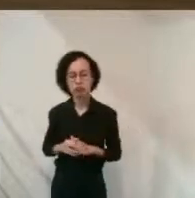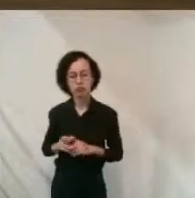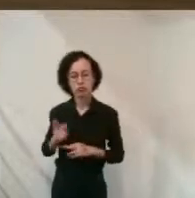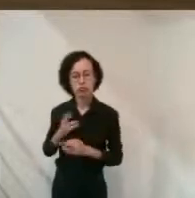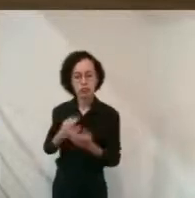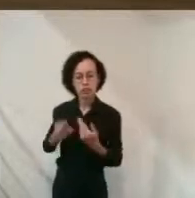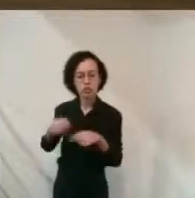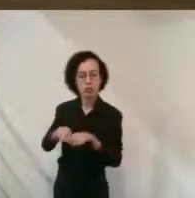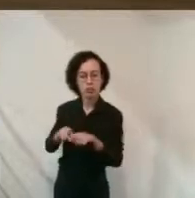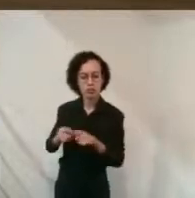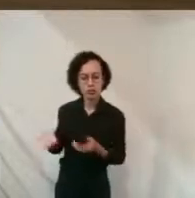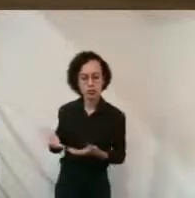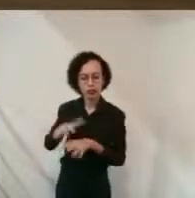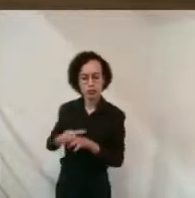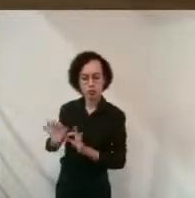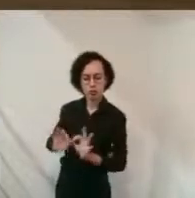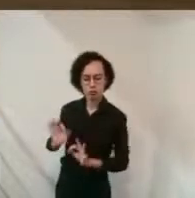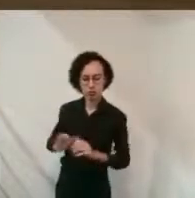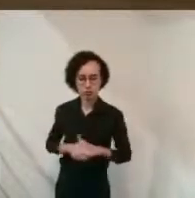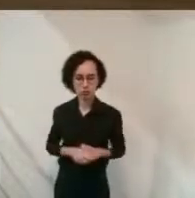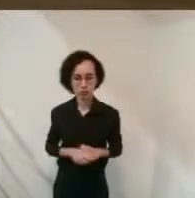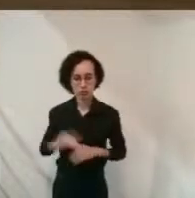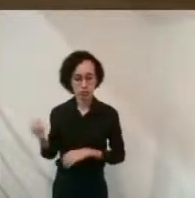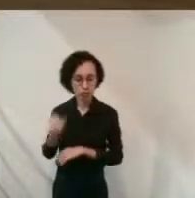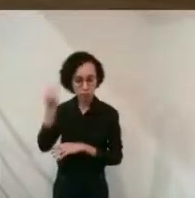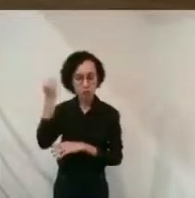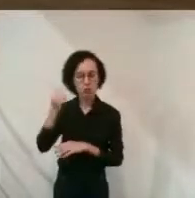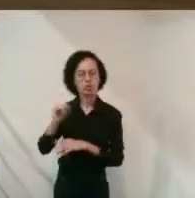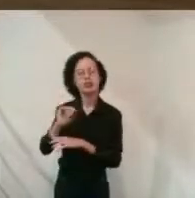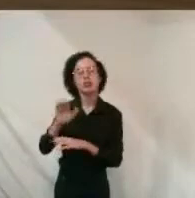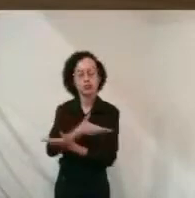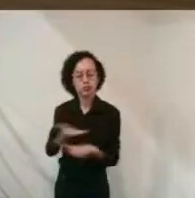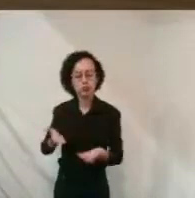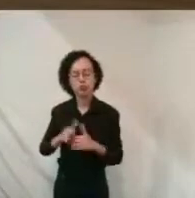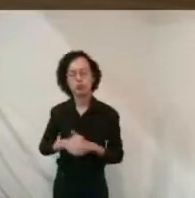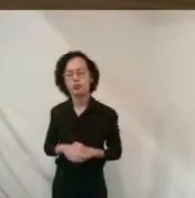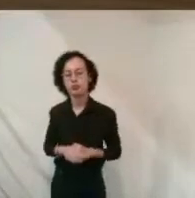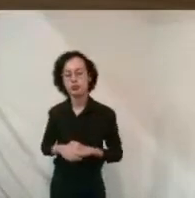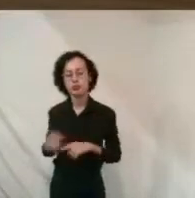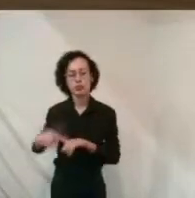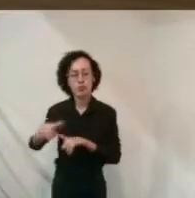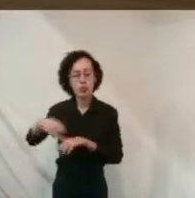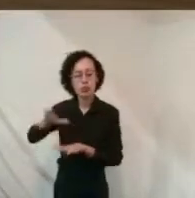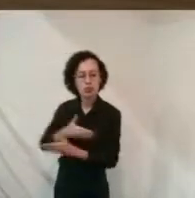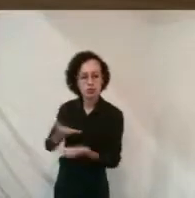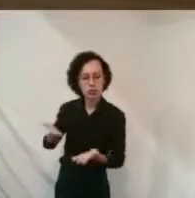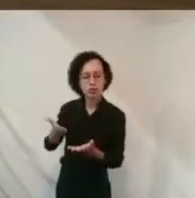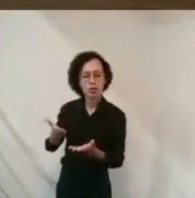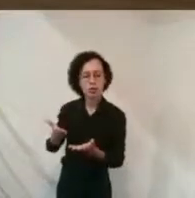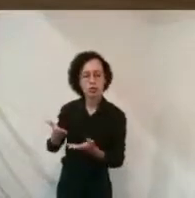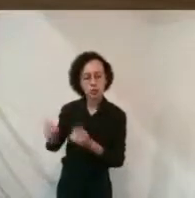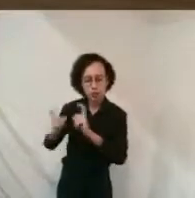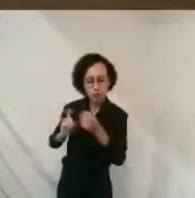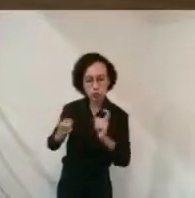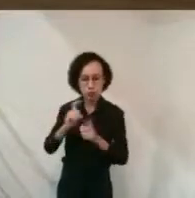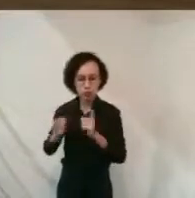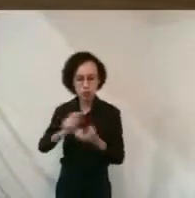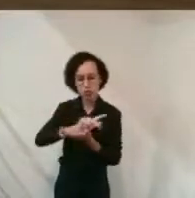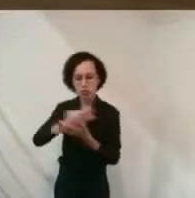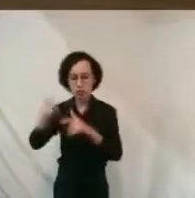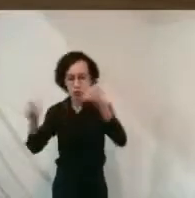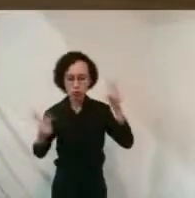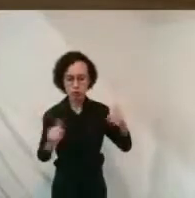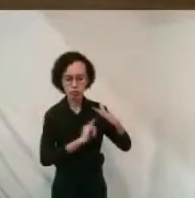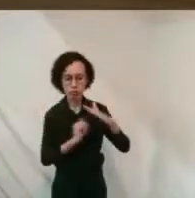instrumento de inclusão produtiva. Daí a importância desse evento, conselheiro Rinaldo, porque é um evento que pretende discutir com várias instituições,